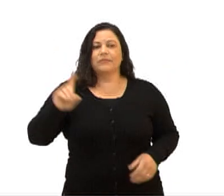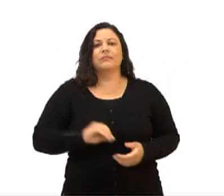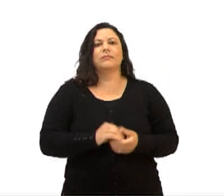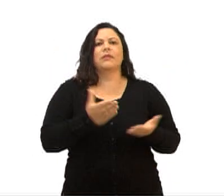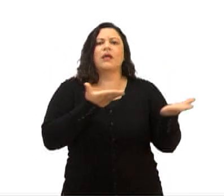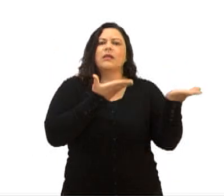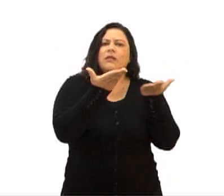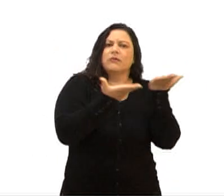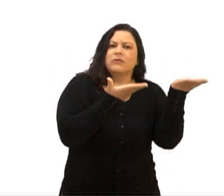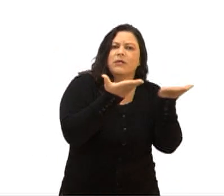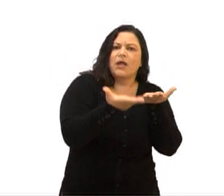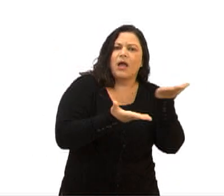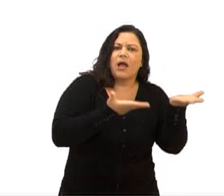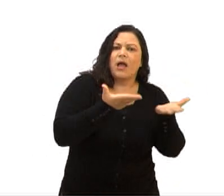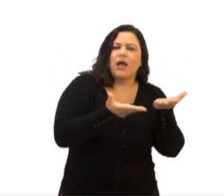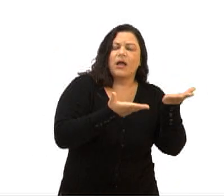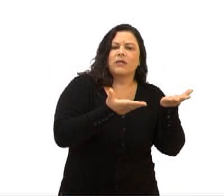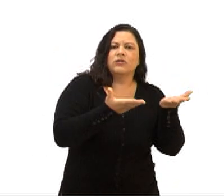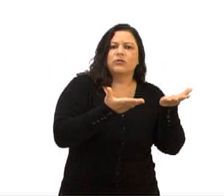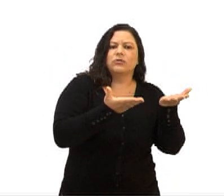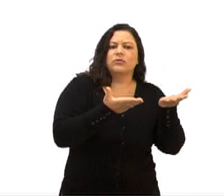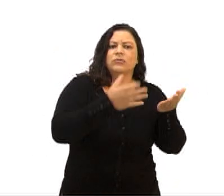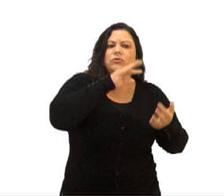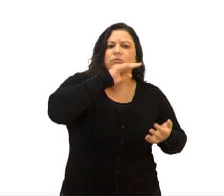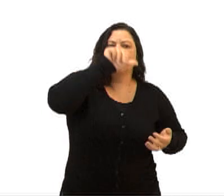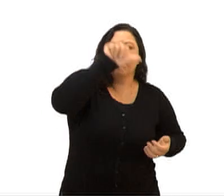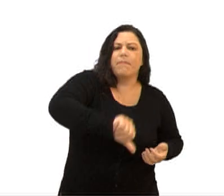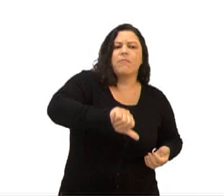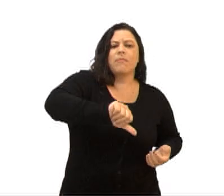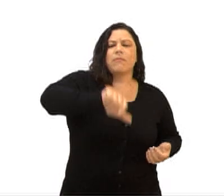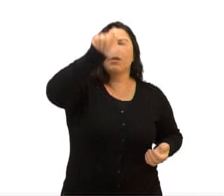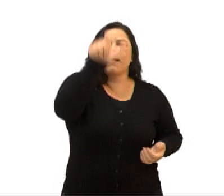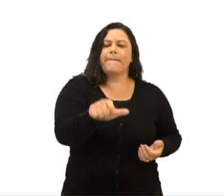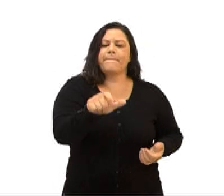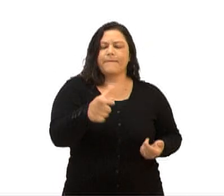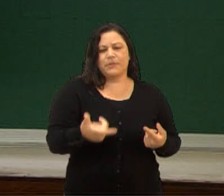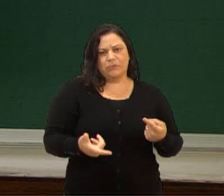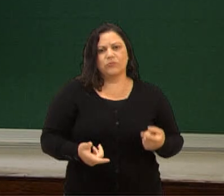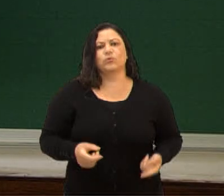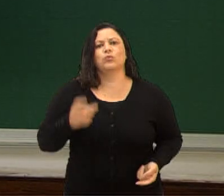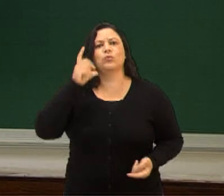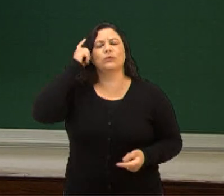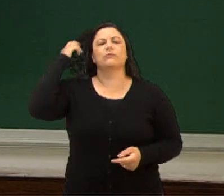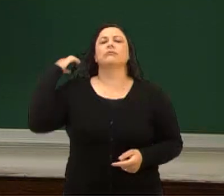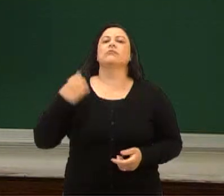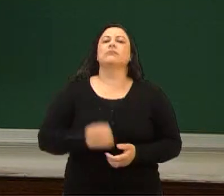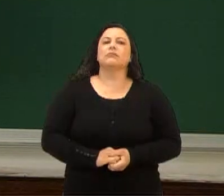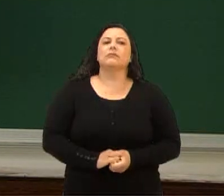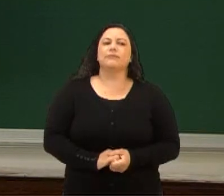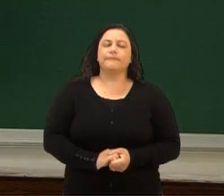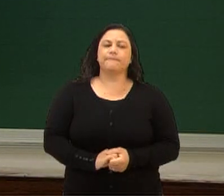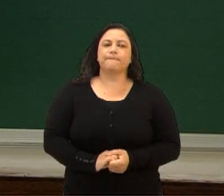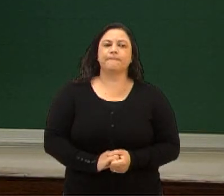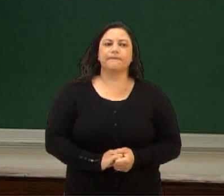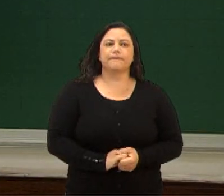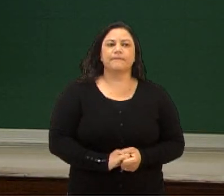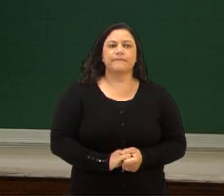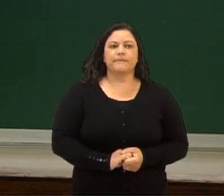a pessoa, ele ou ela, por isso que a gente usou o has e o verbo help no particípio passado.